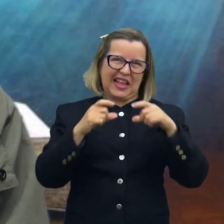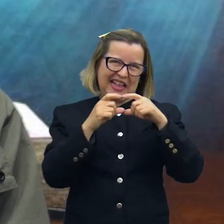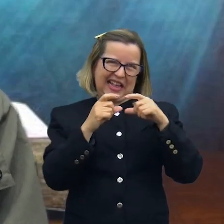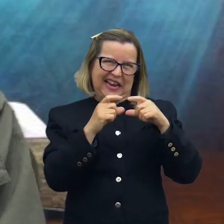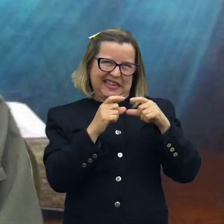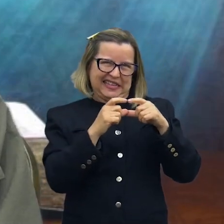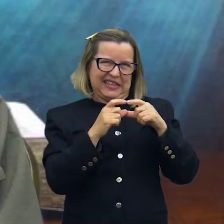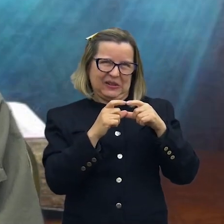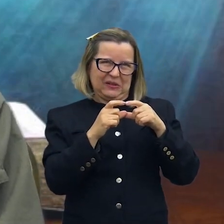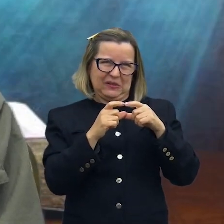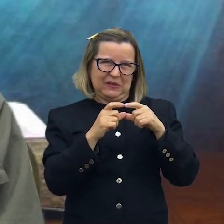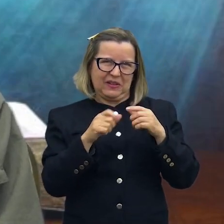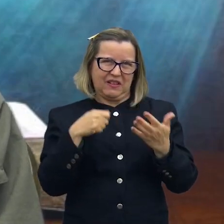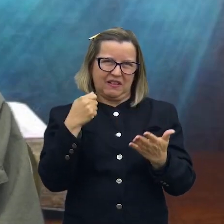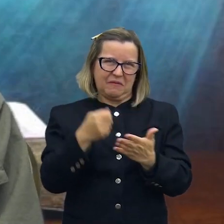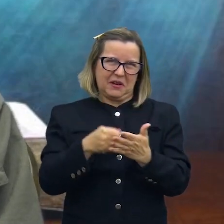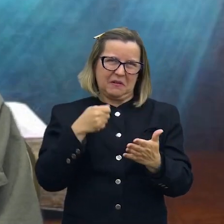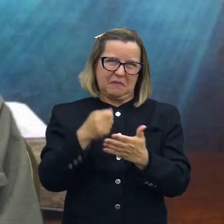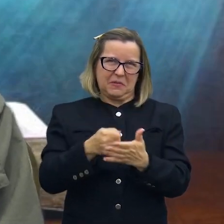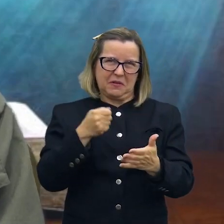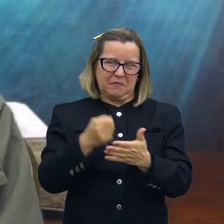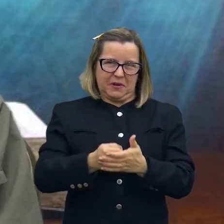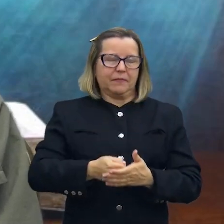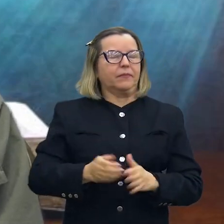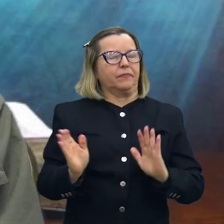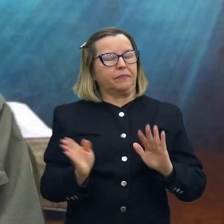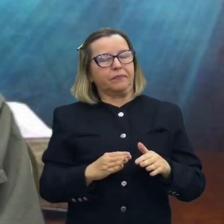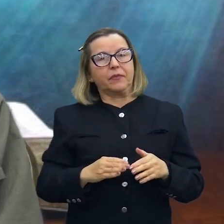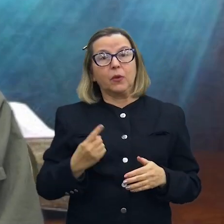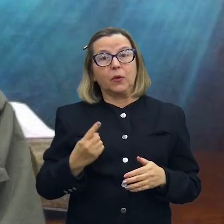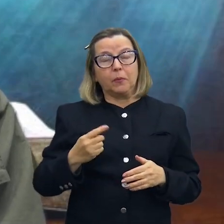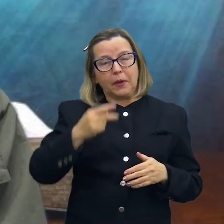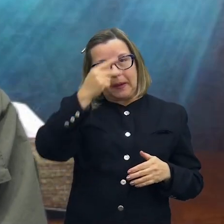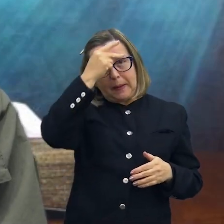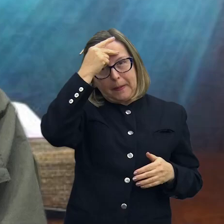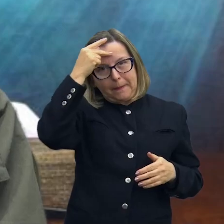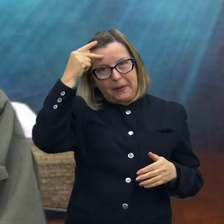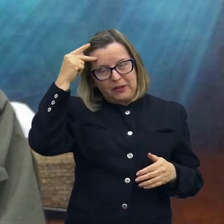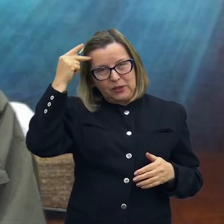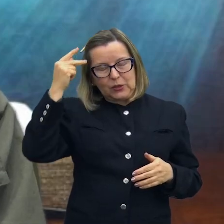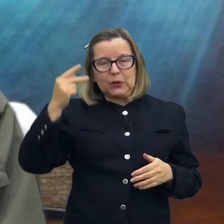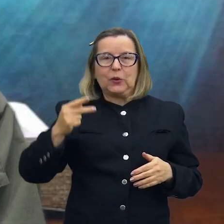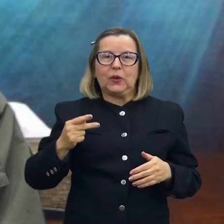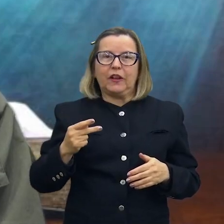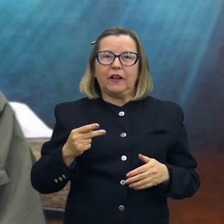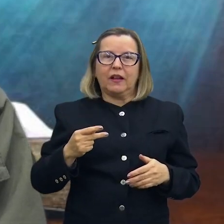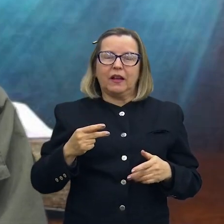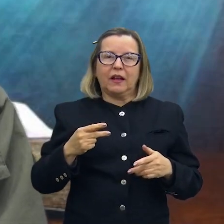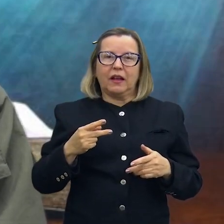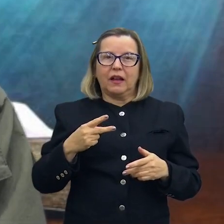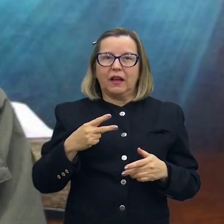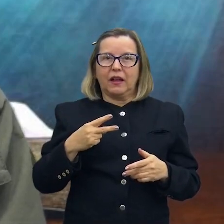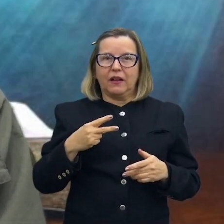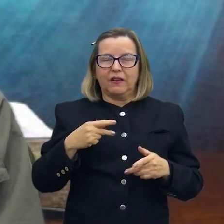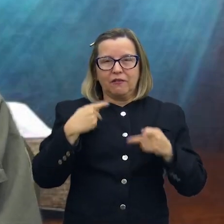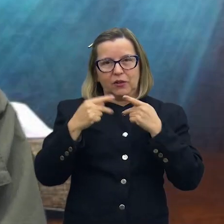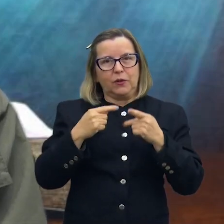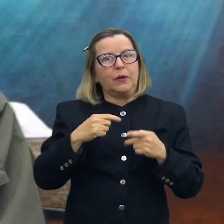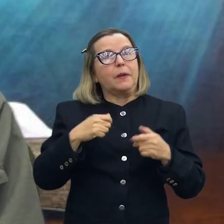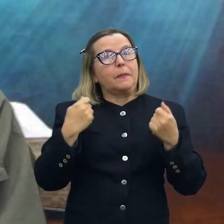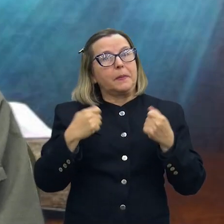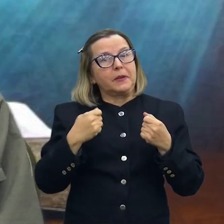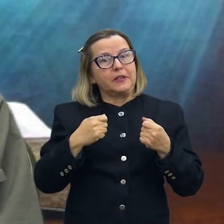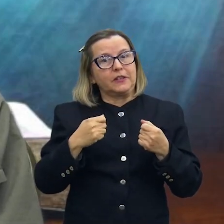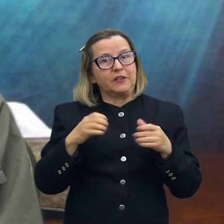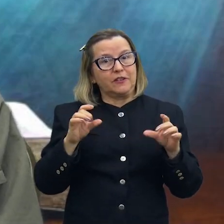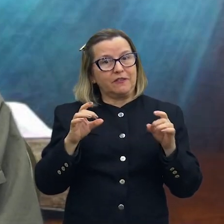Uma pessoa que nós estávamos acompanhando, ela chegou ao acordo que ela tinha que vender o carro. O dia que ela vendeu o carro para pagar a